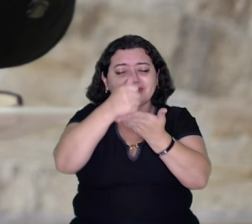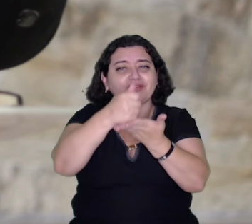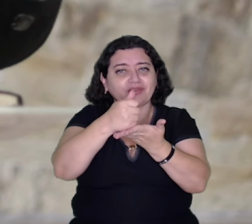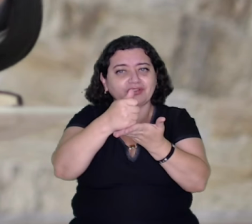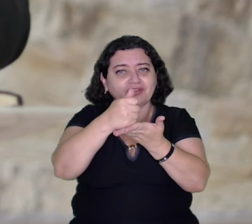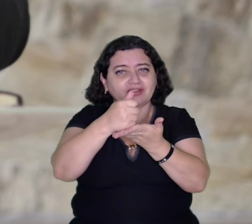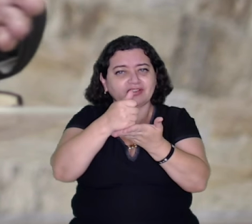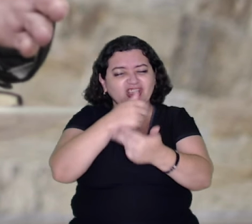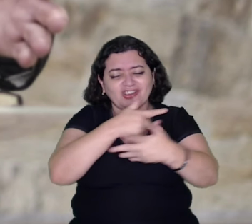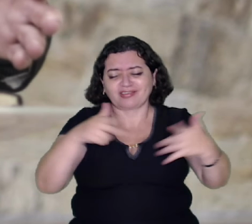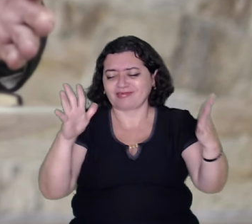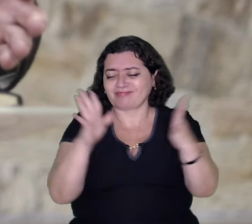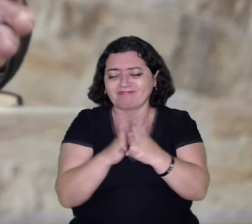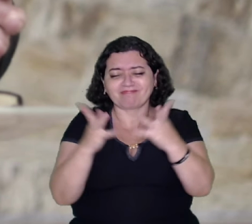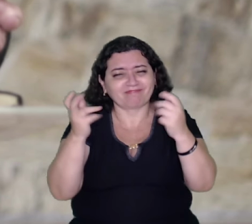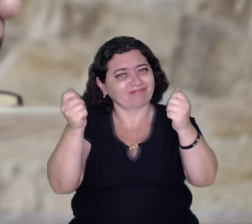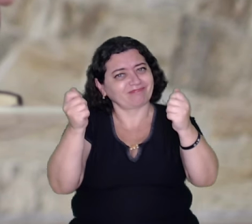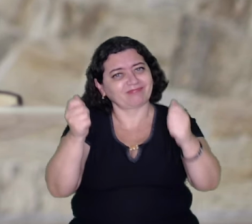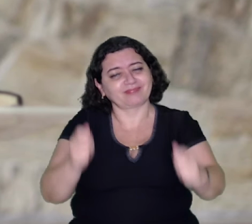coisa maravilhosa.